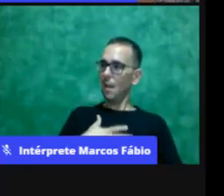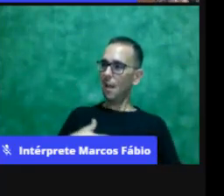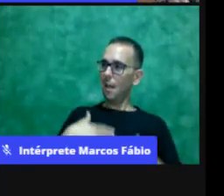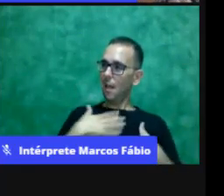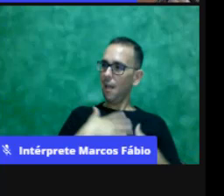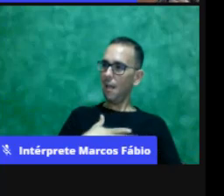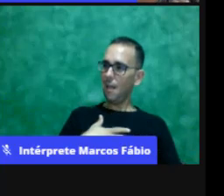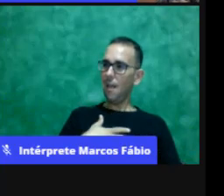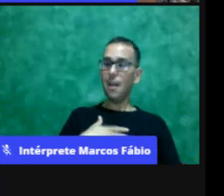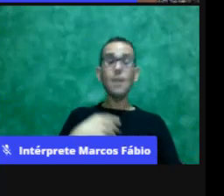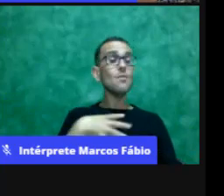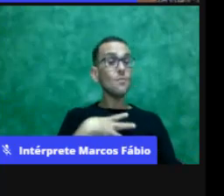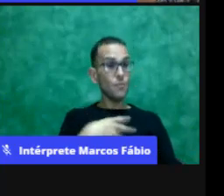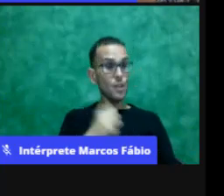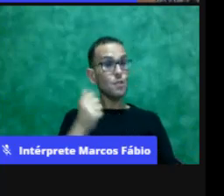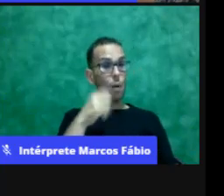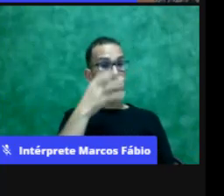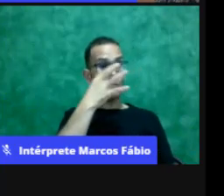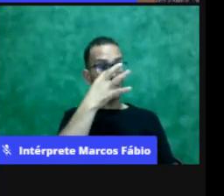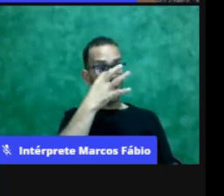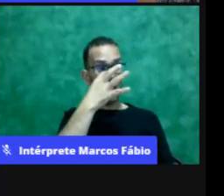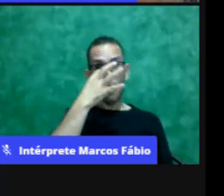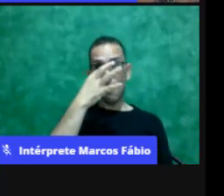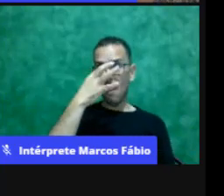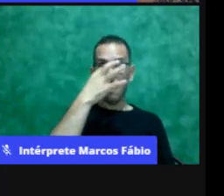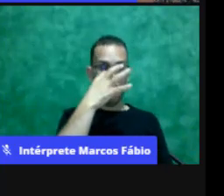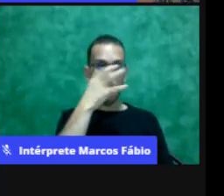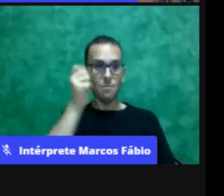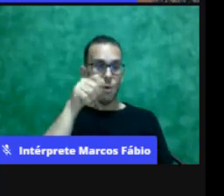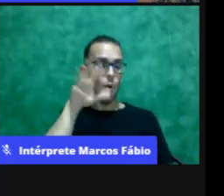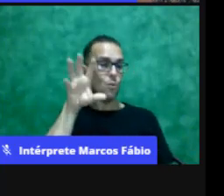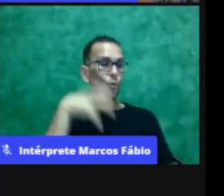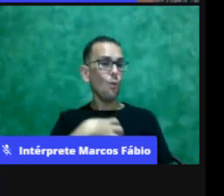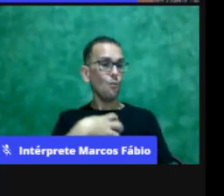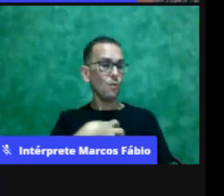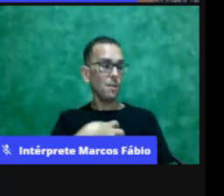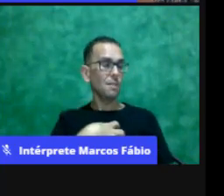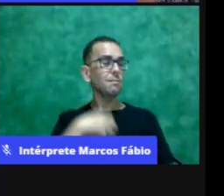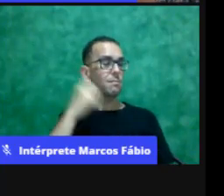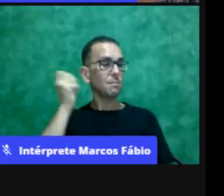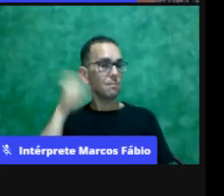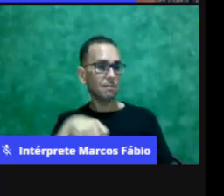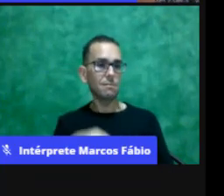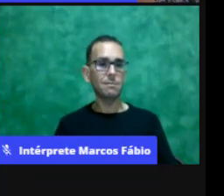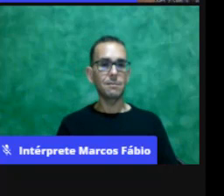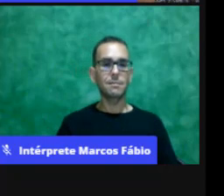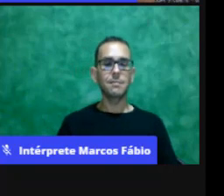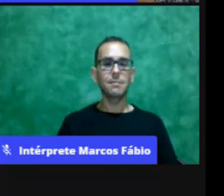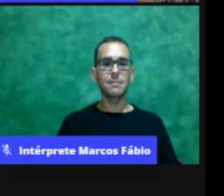pode mostrar, pode colocar para as crianças ouvirem e se inspirar neles.